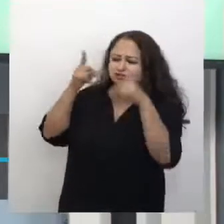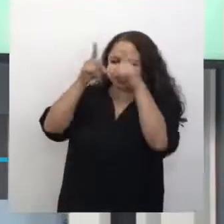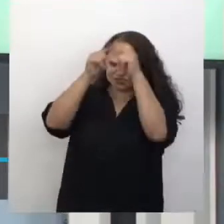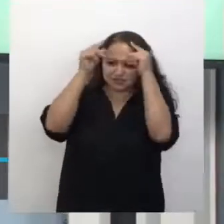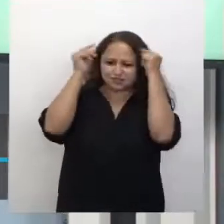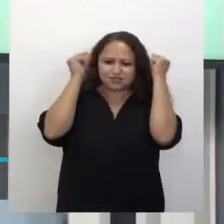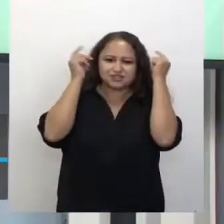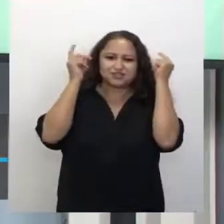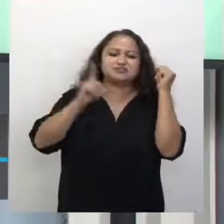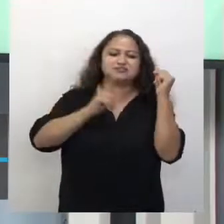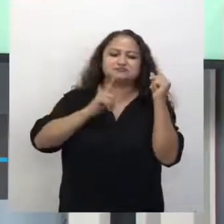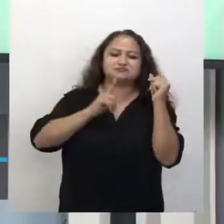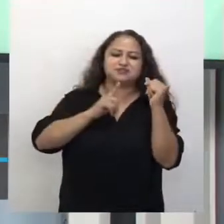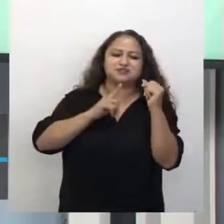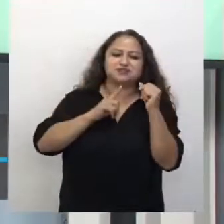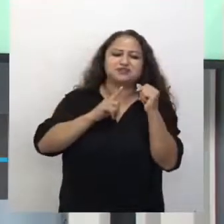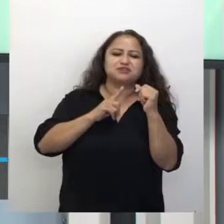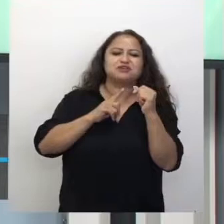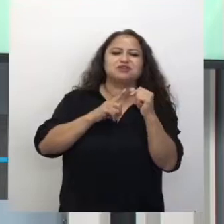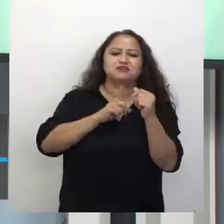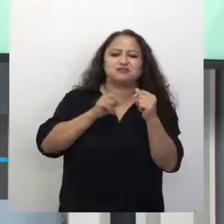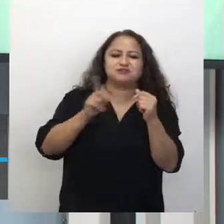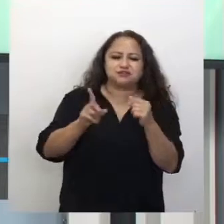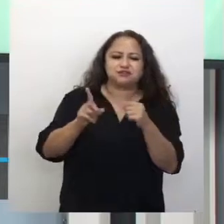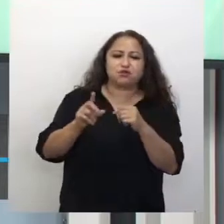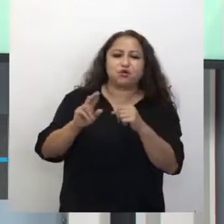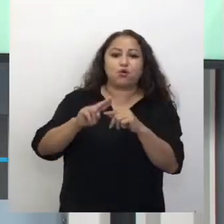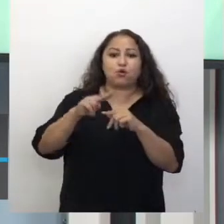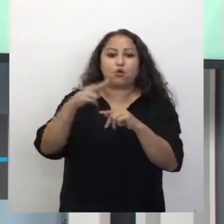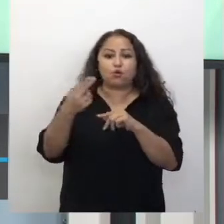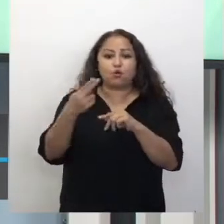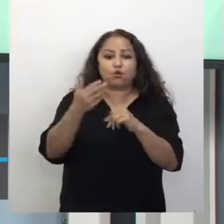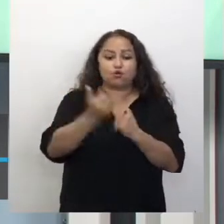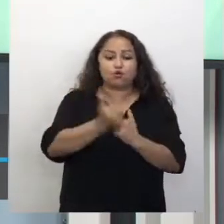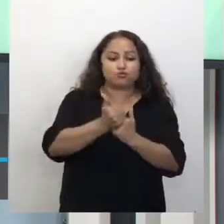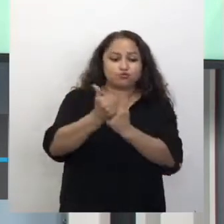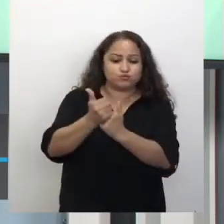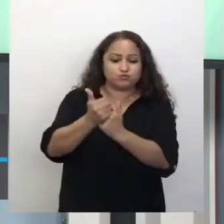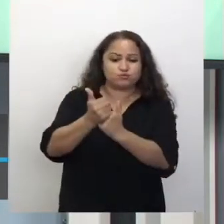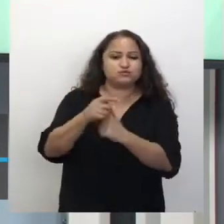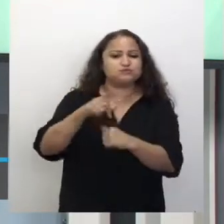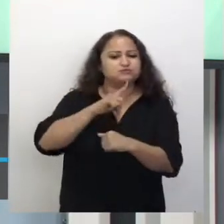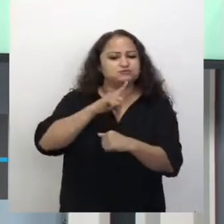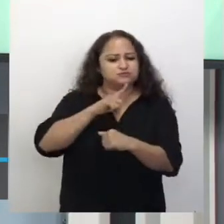espécie de mecenas, né? O apoiador ou patrocinador cultural, ele cuida, né?